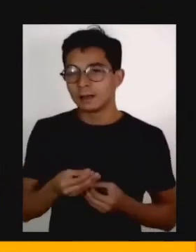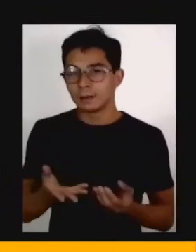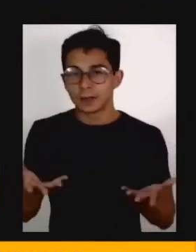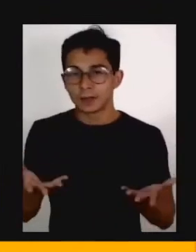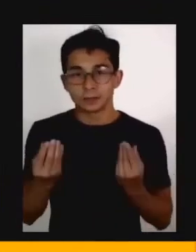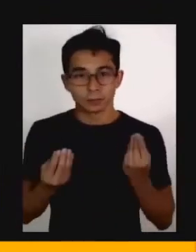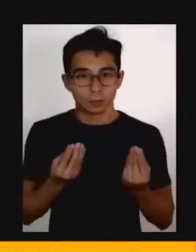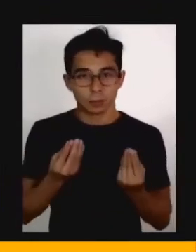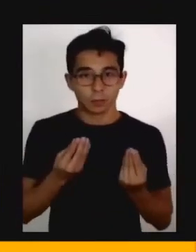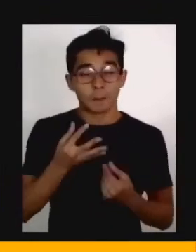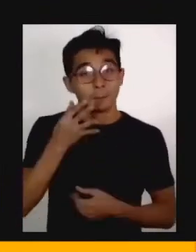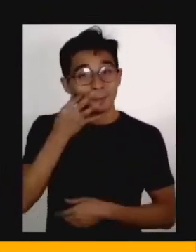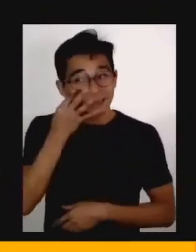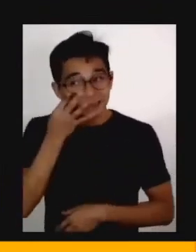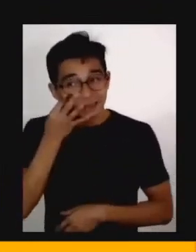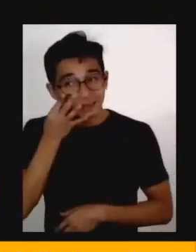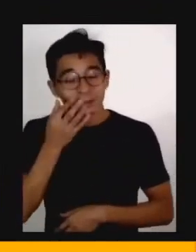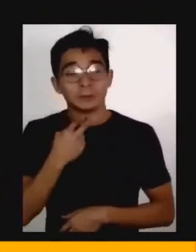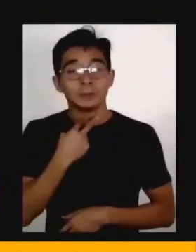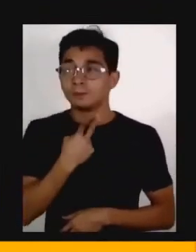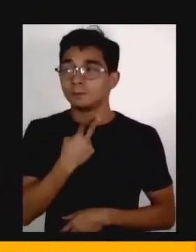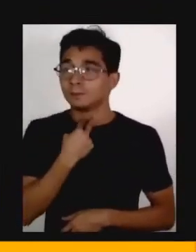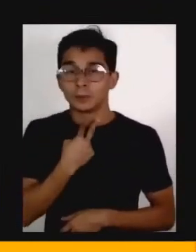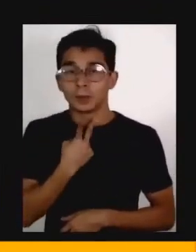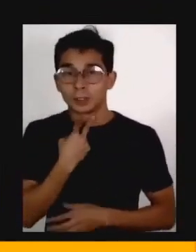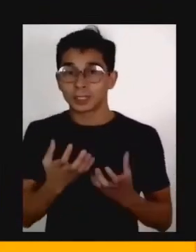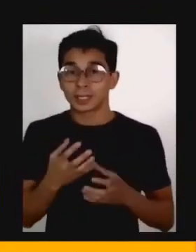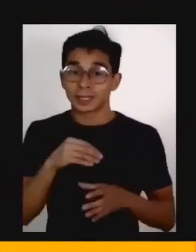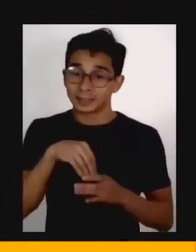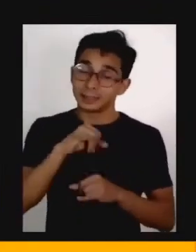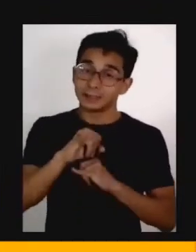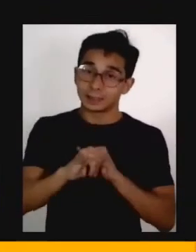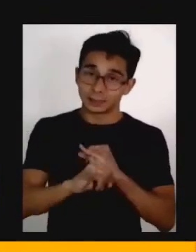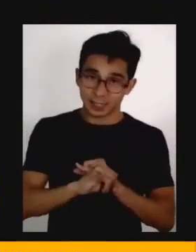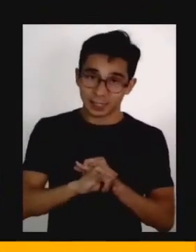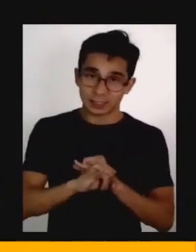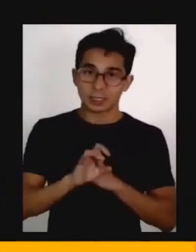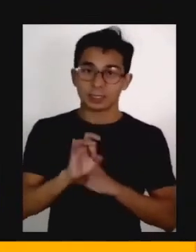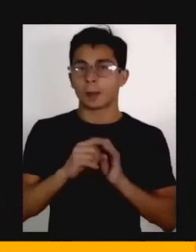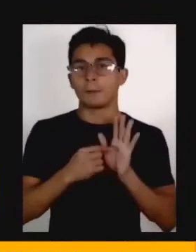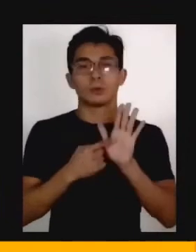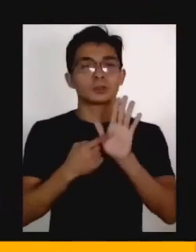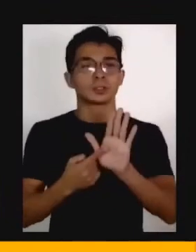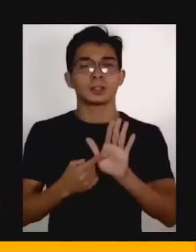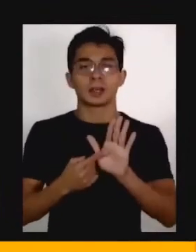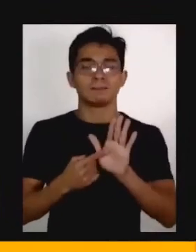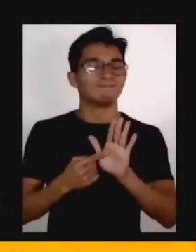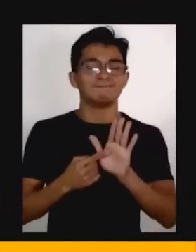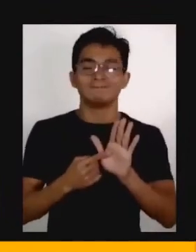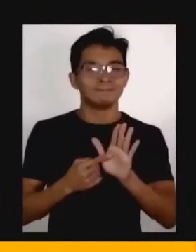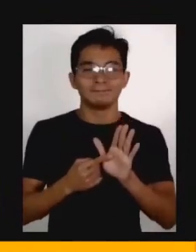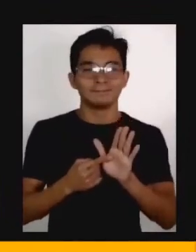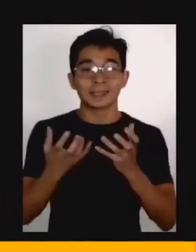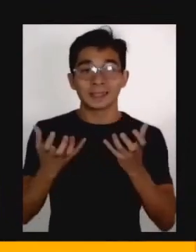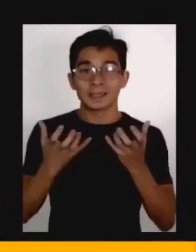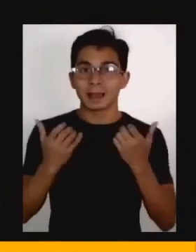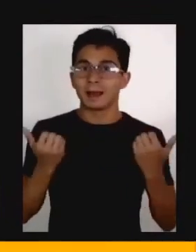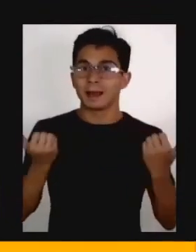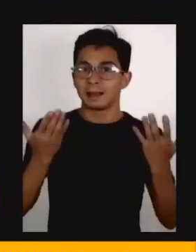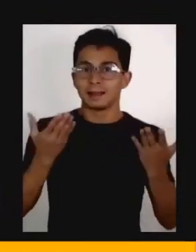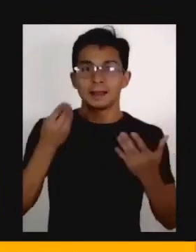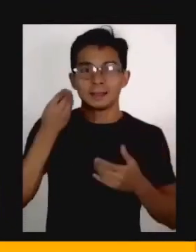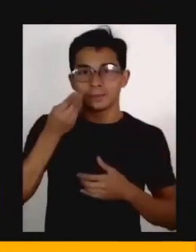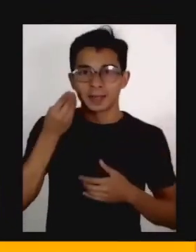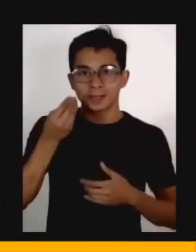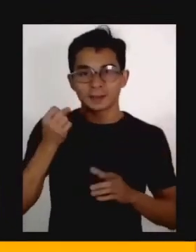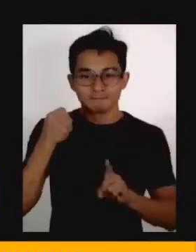física. E a gente não queria fazer só uma apresentação, só mostrar, a gente queria realmente causar um impacto, trazer uma experiência diferente.